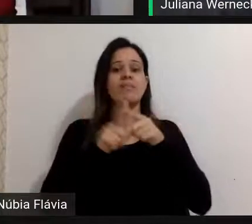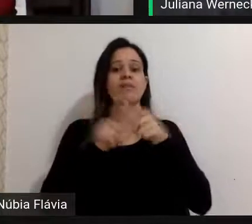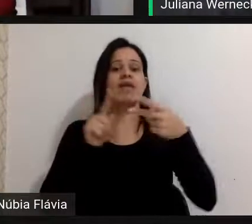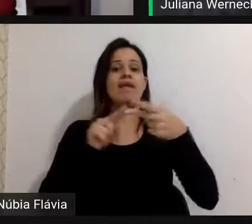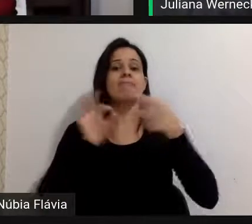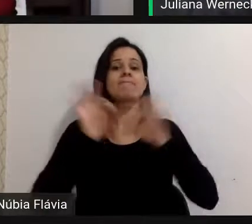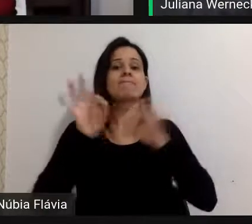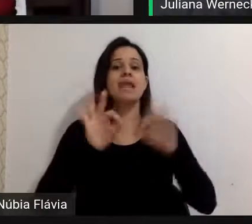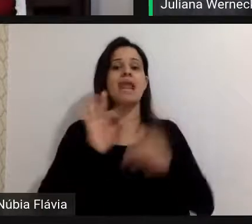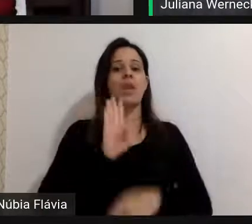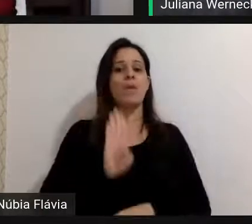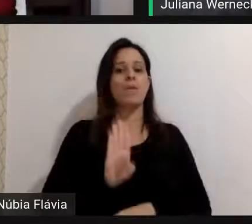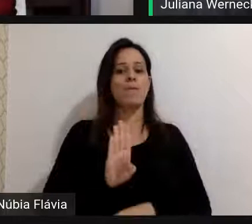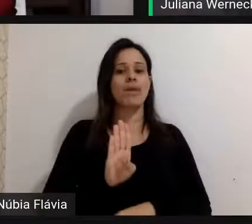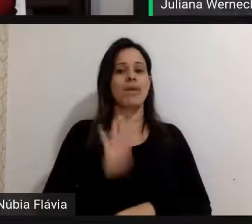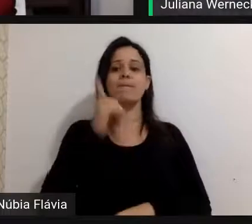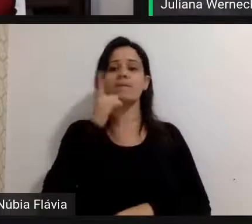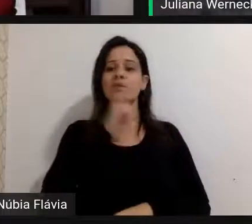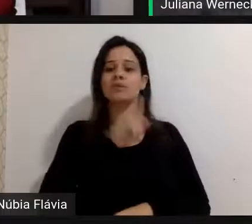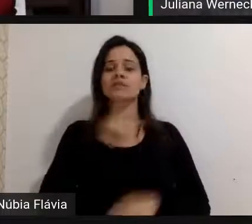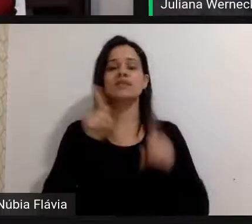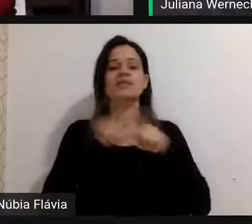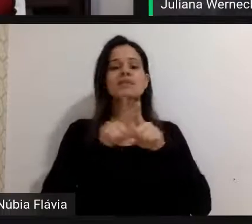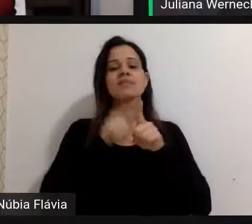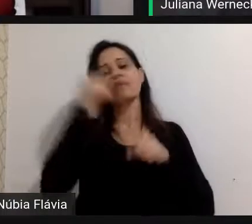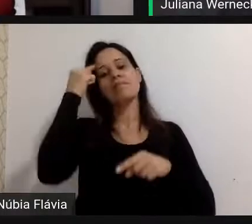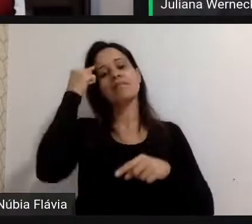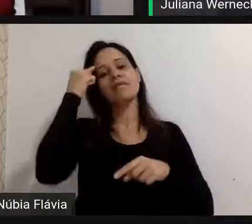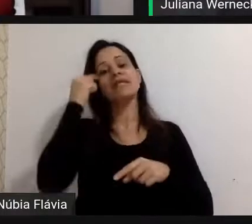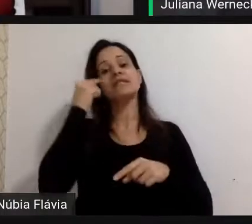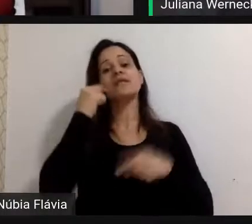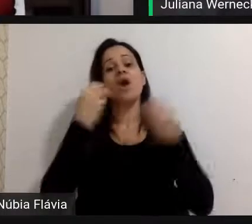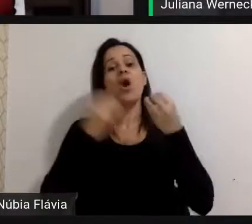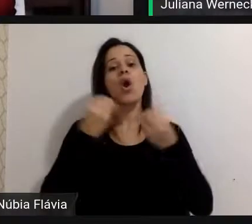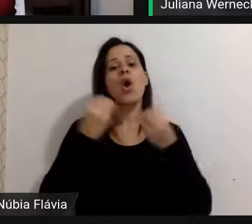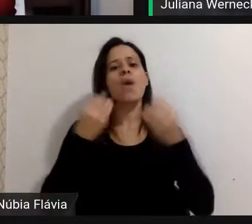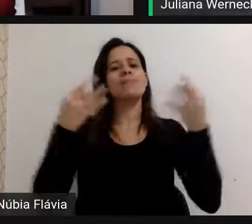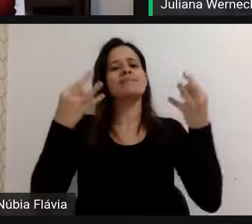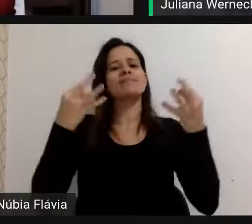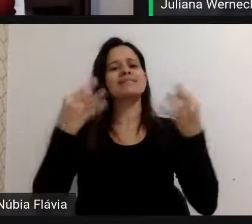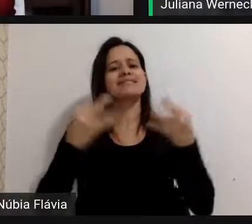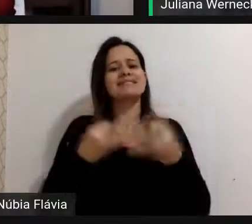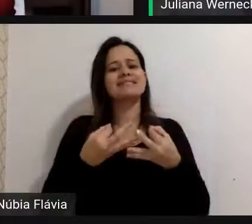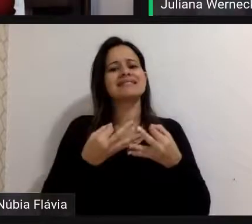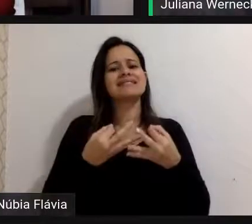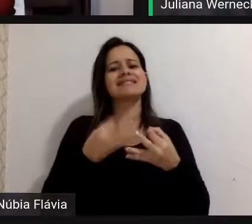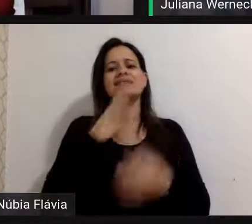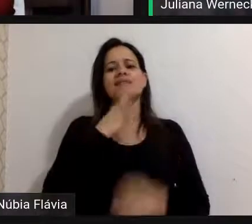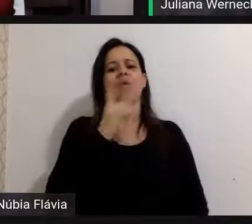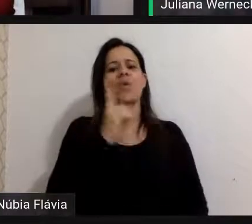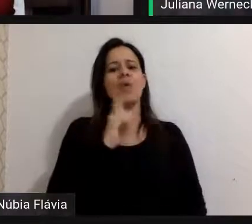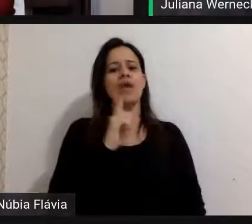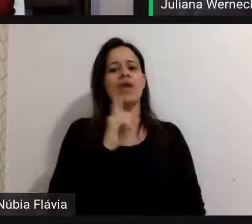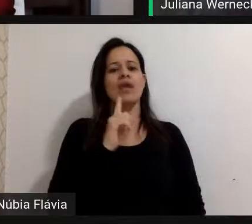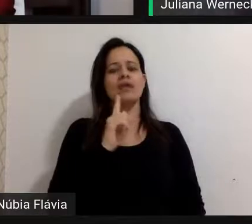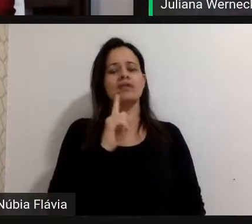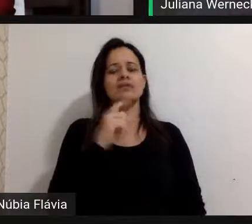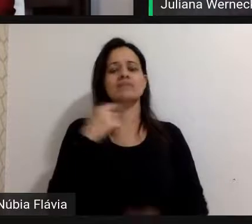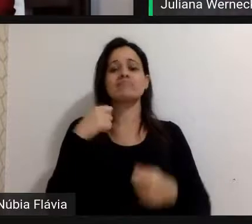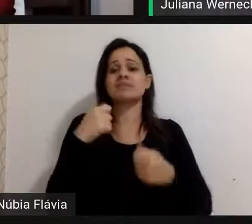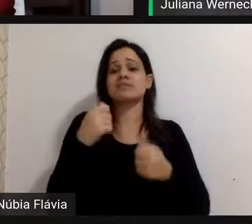conta disso, e tem essa parte que é a parte da incerteza, né, a parte do desconhecido que a gente tem que entregar para